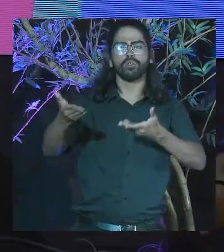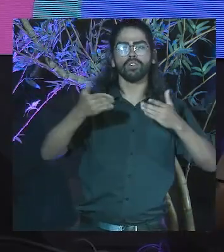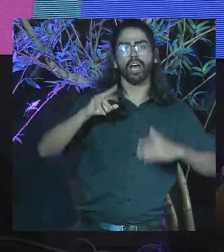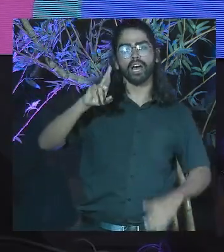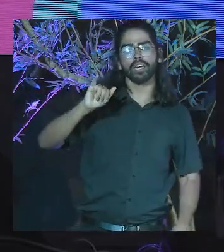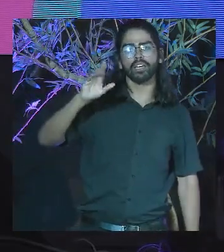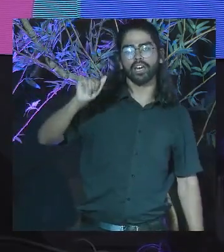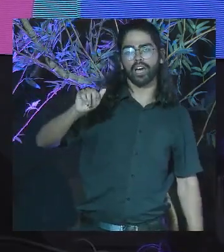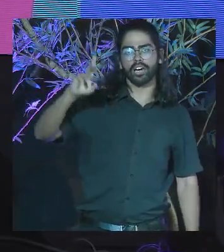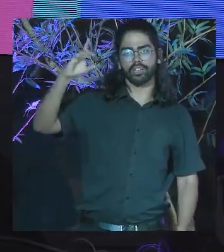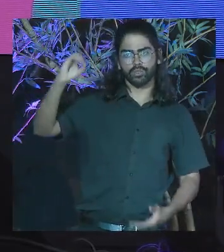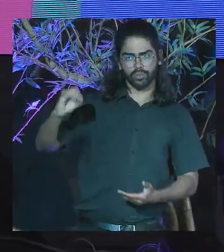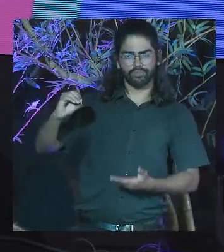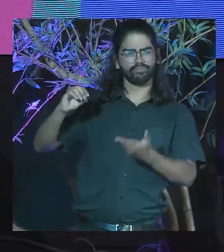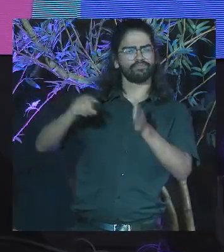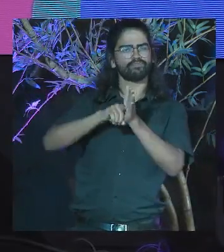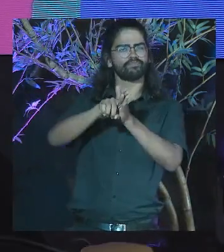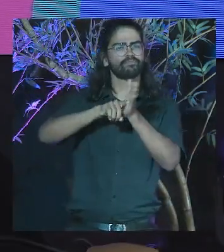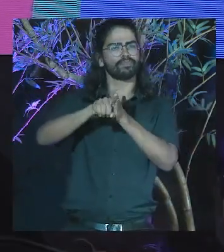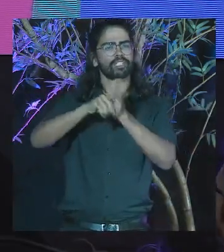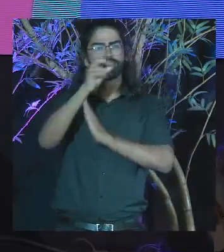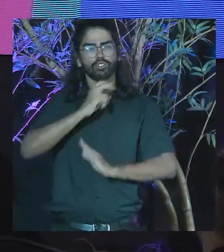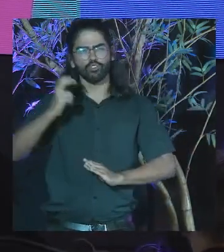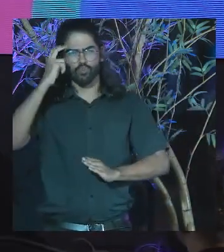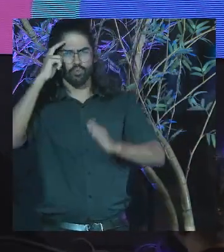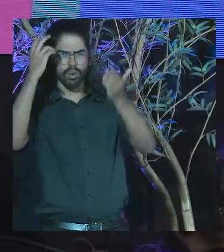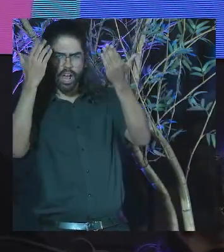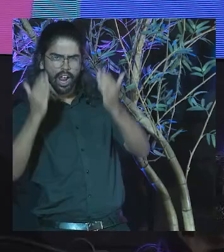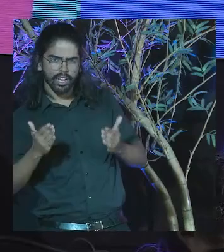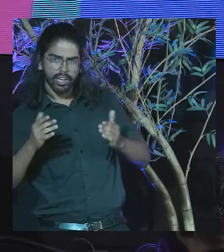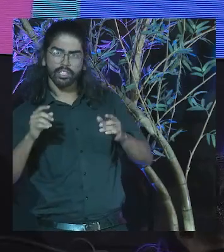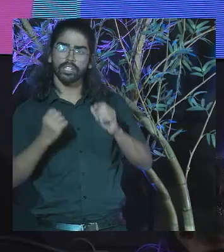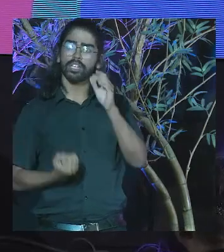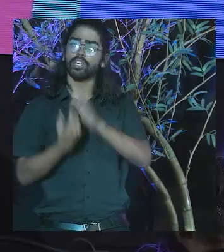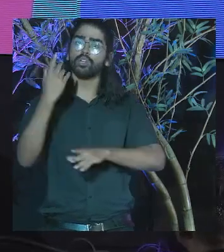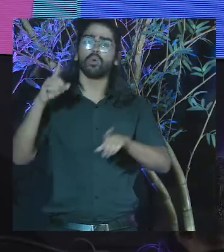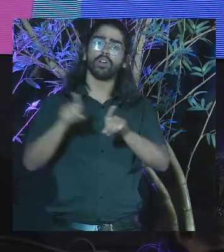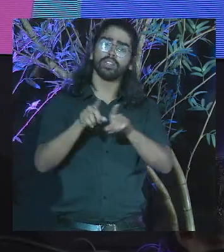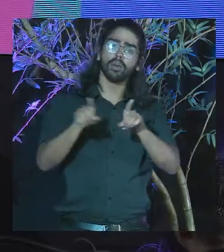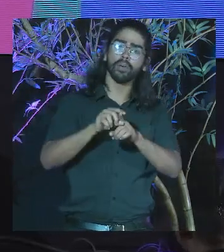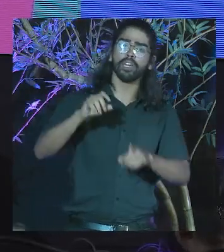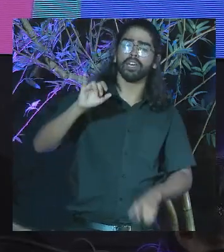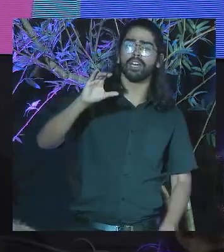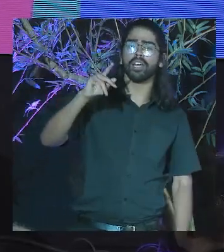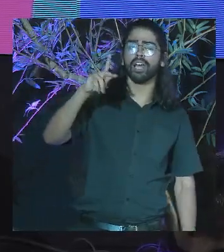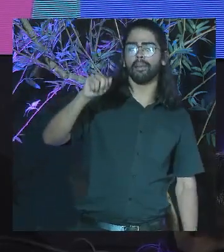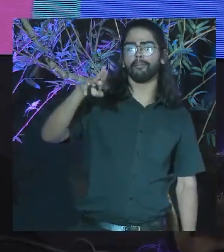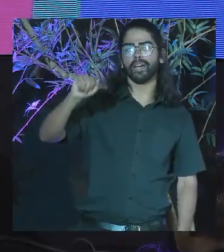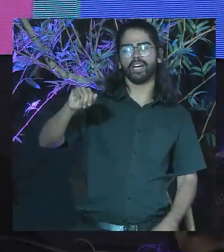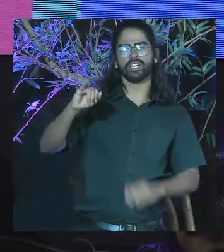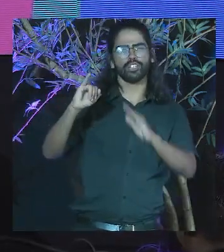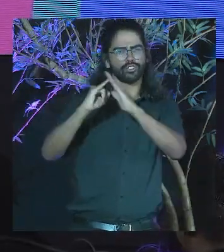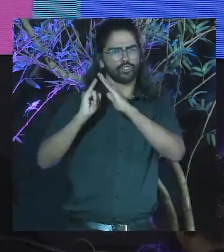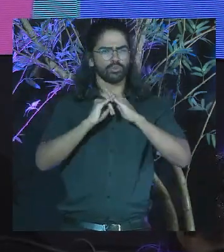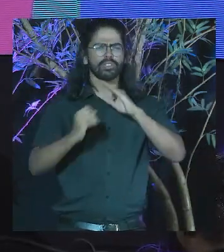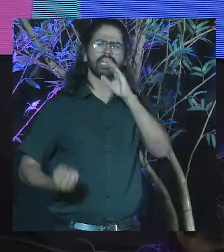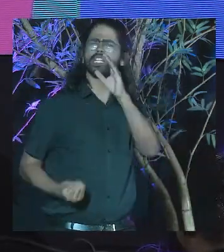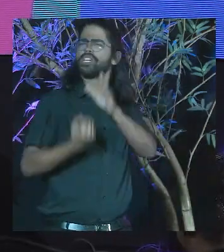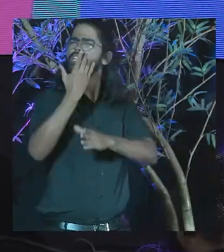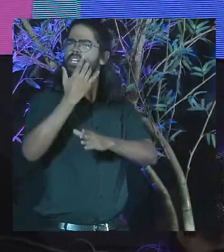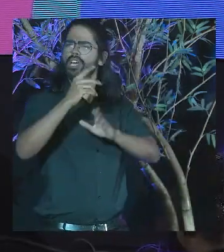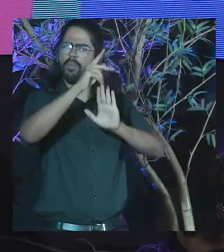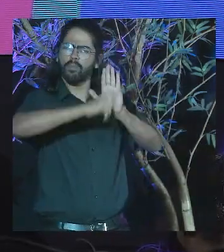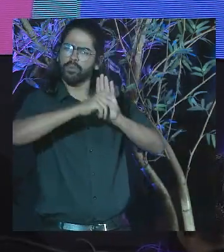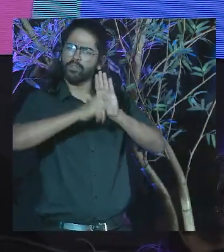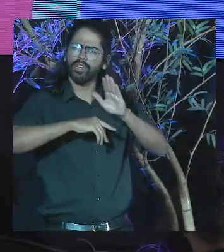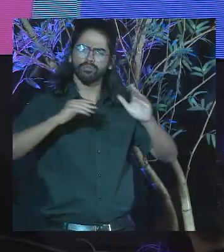Ricardo Capra, que é pesquisador de cultura analítica, autor e fundador do Capra Institute. Ele cria métodos,